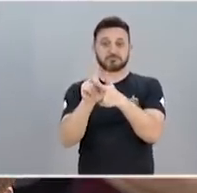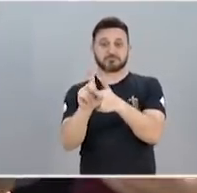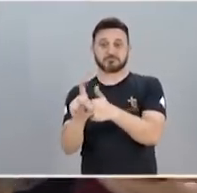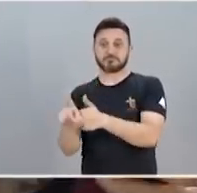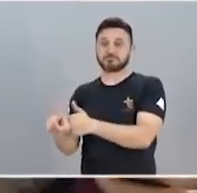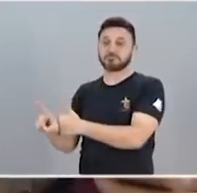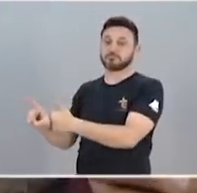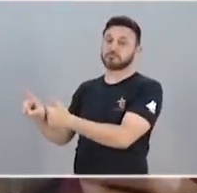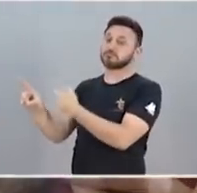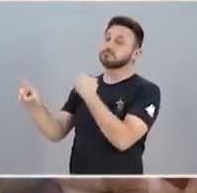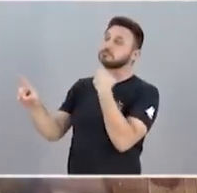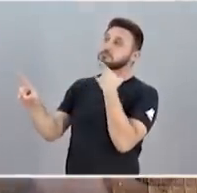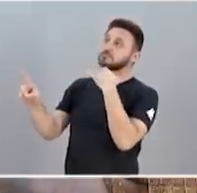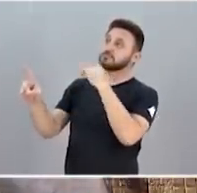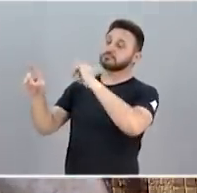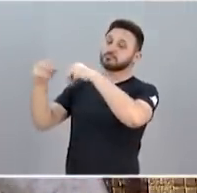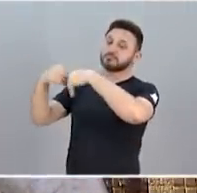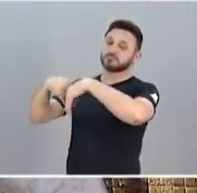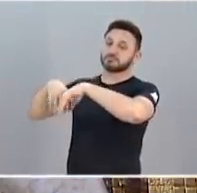Pai dos